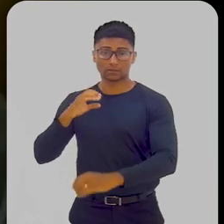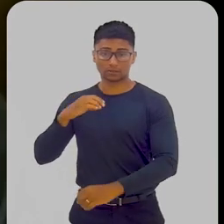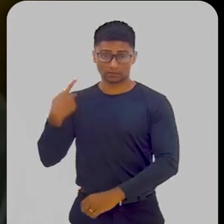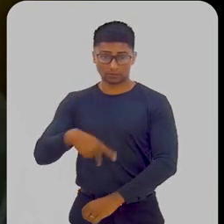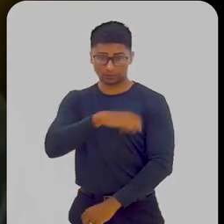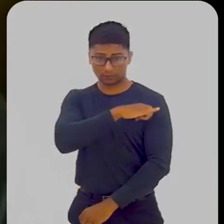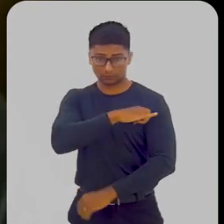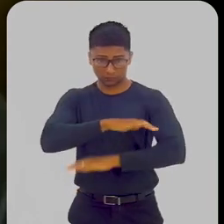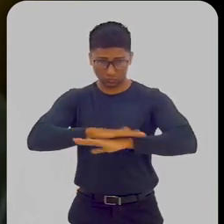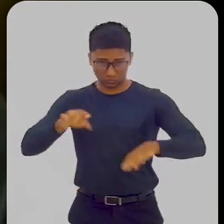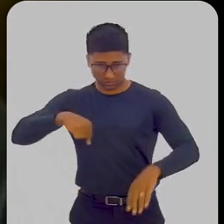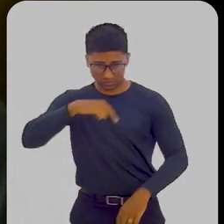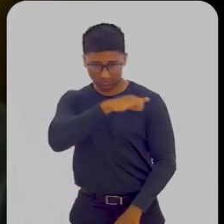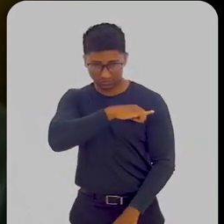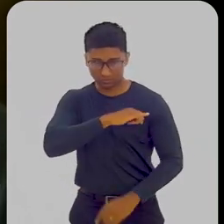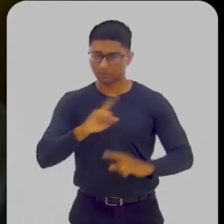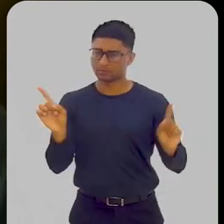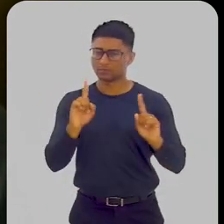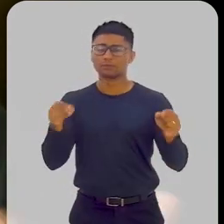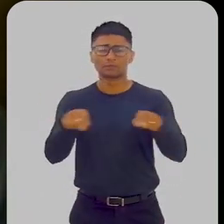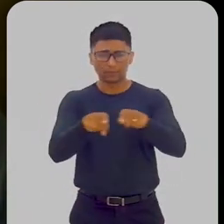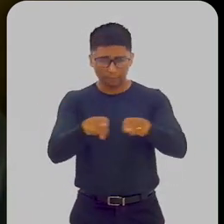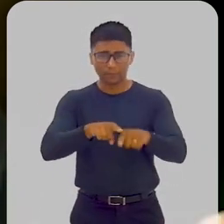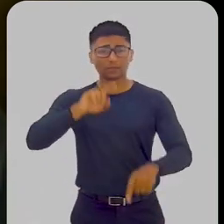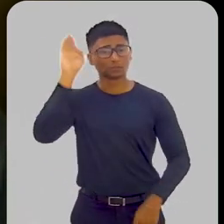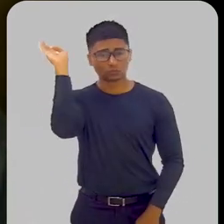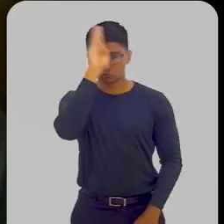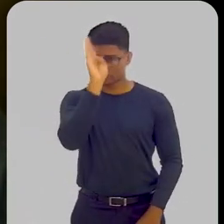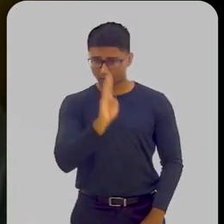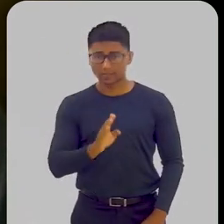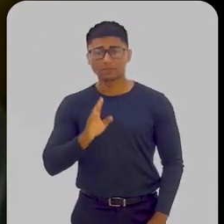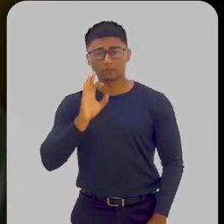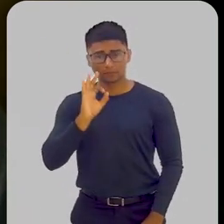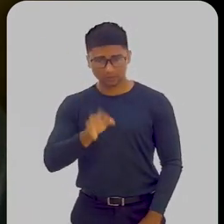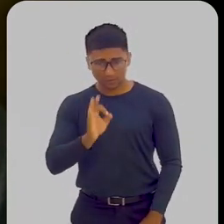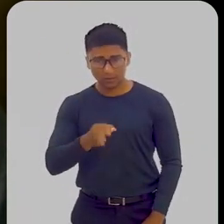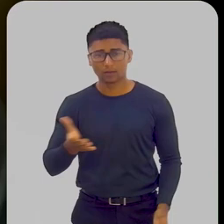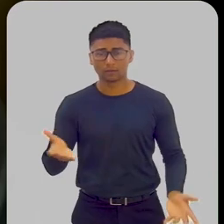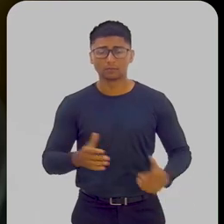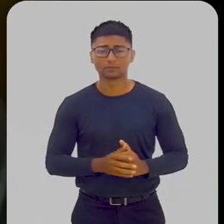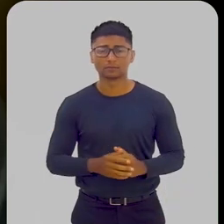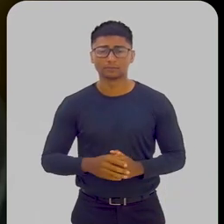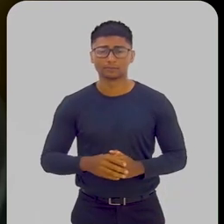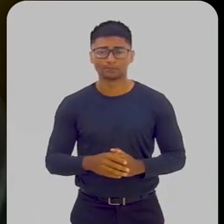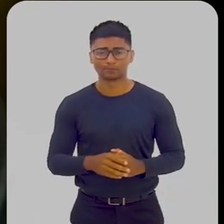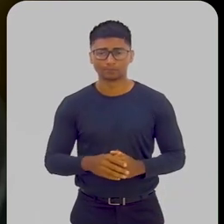de Engenharia do Rio não é só do Rio, ele é do Brasil, porque ele nasceu brasileiro.